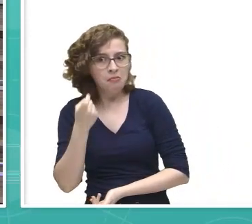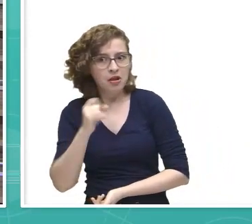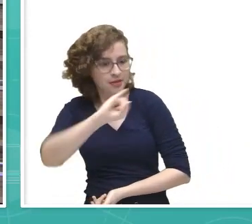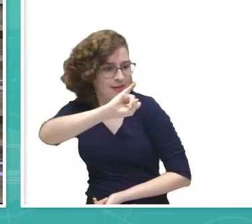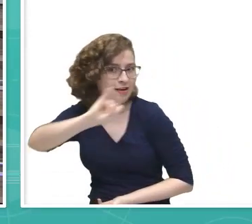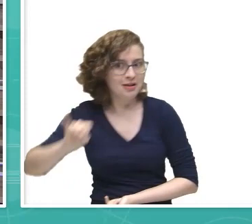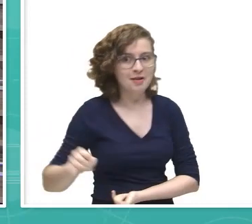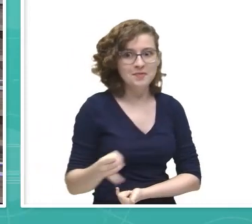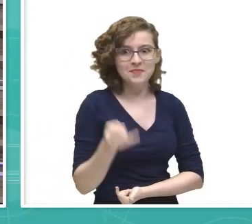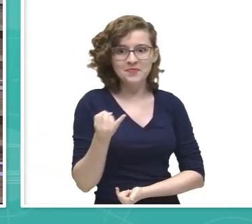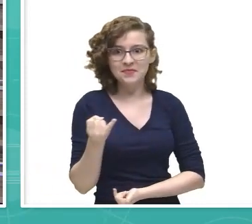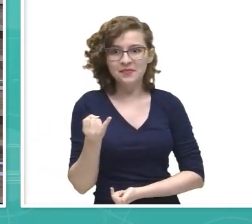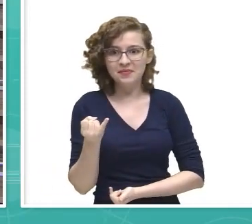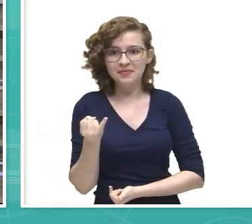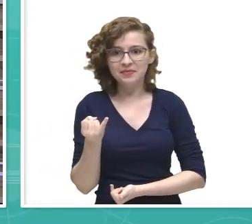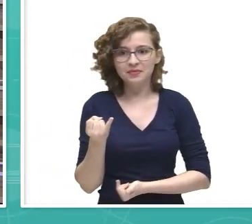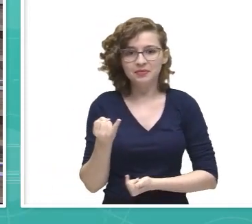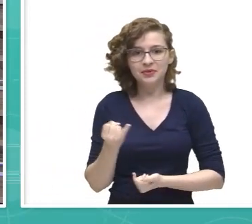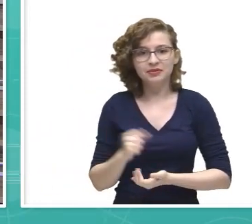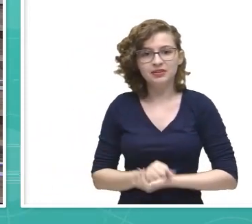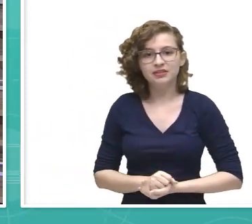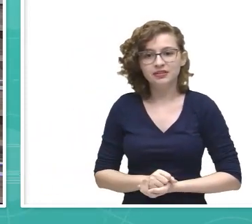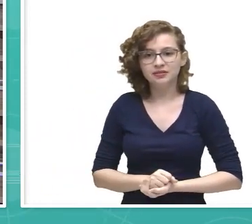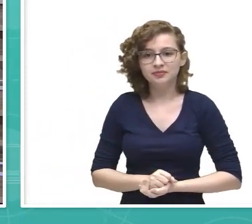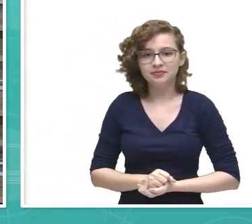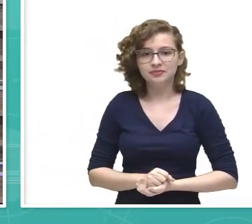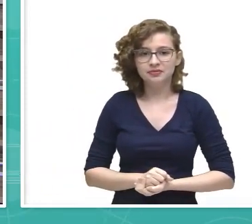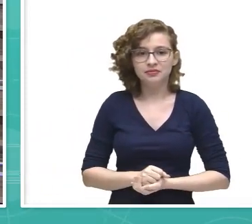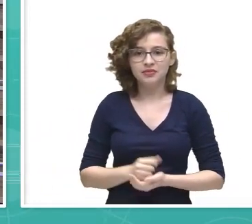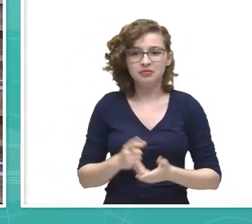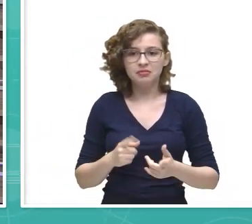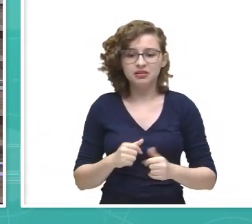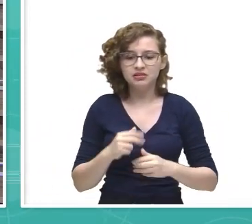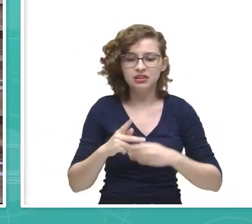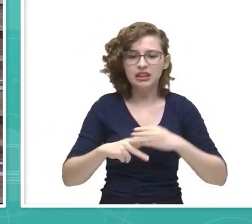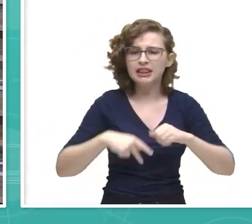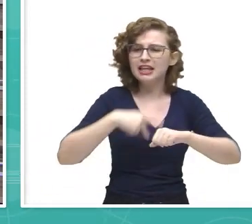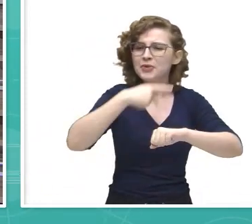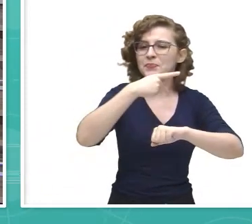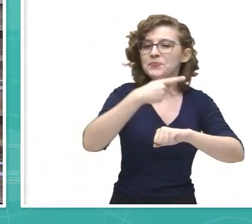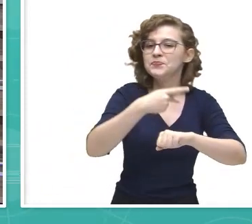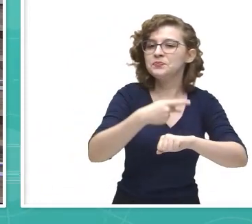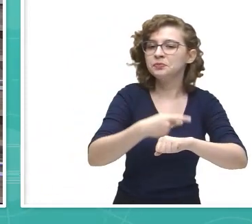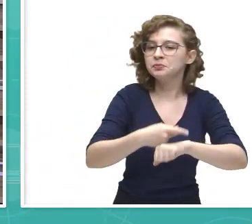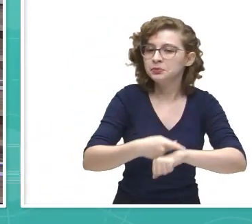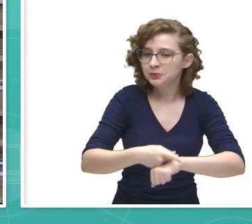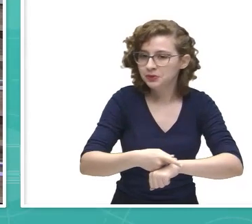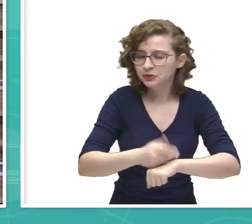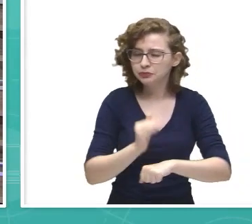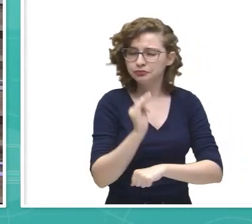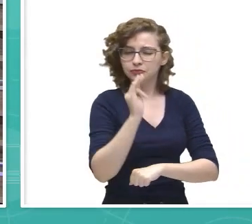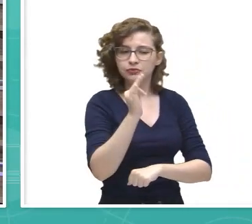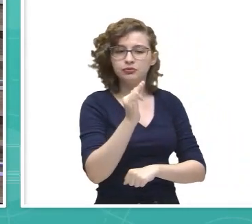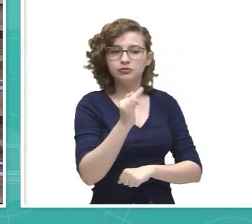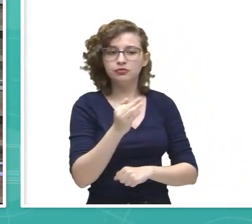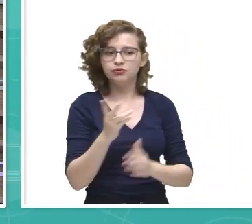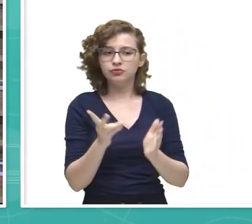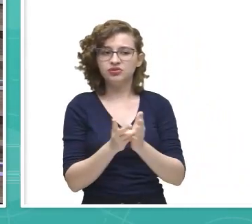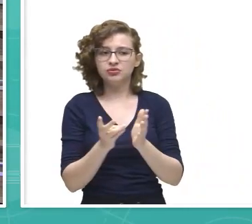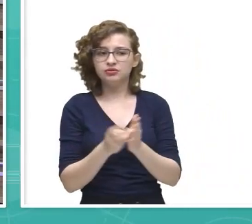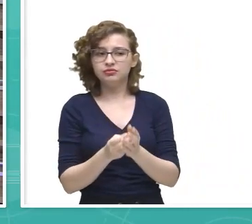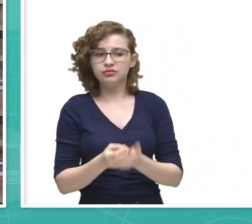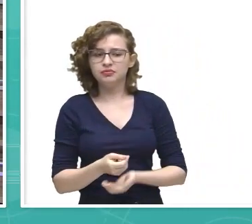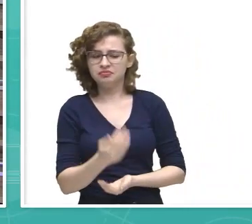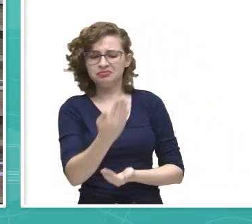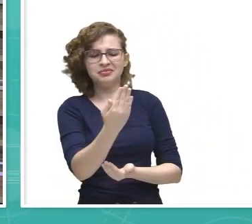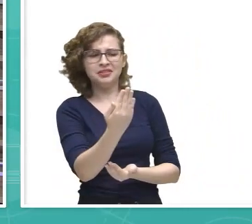momento, por aquilo que ele não dava valor. Mas, no segundo momento, se a gente refletir um pouco mais, o índio passou a não precisar mais de